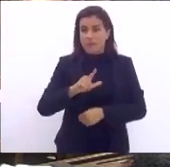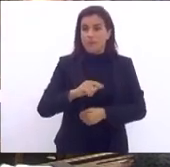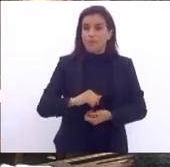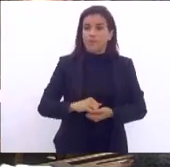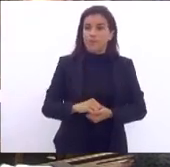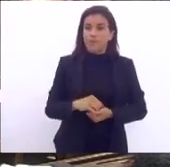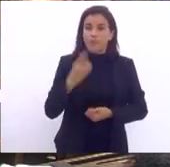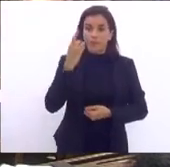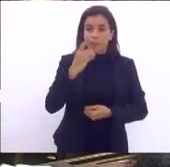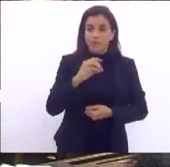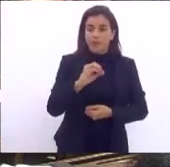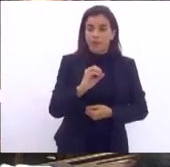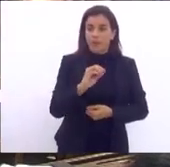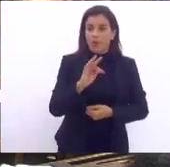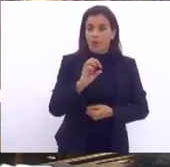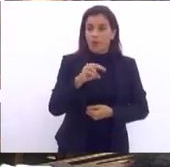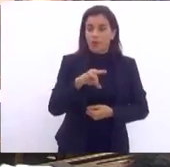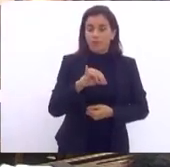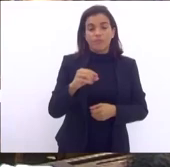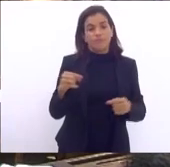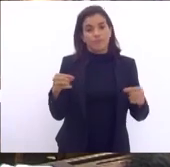Parecer favorável, presidente.